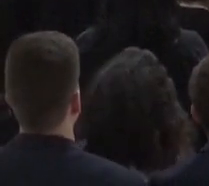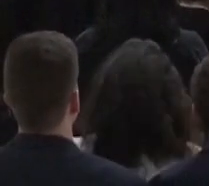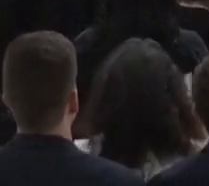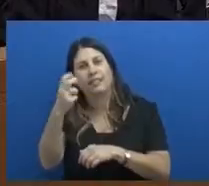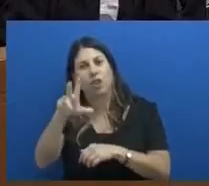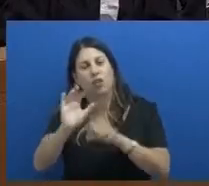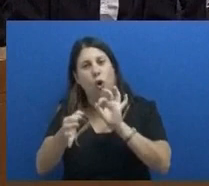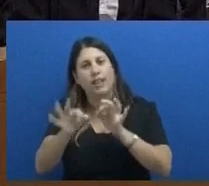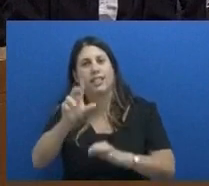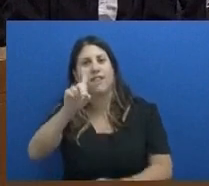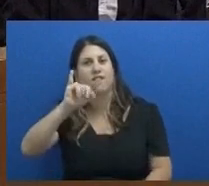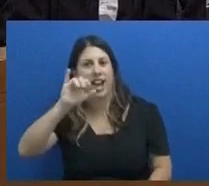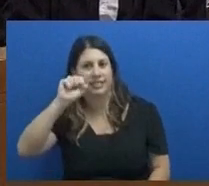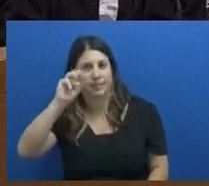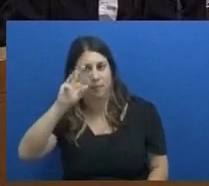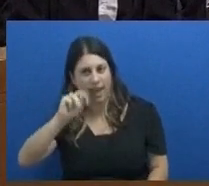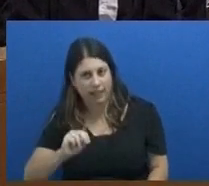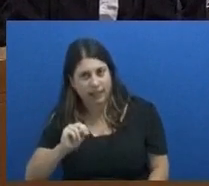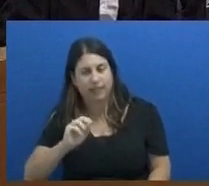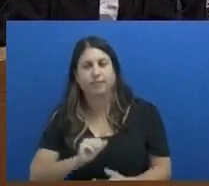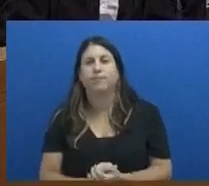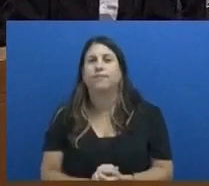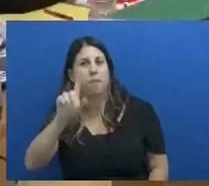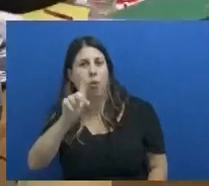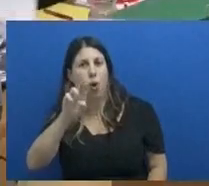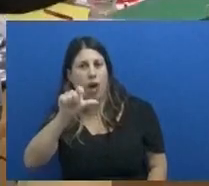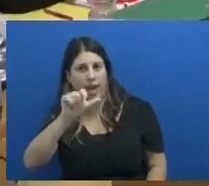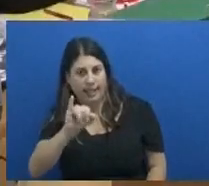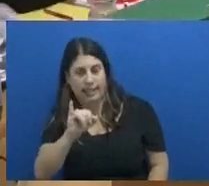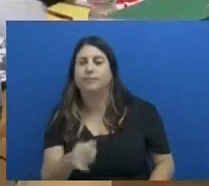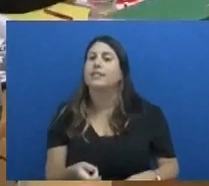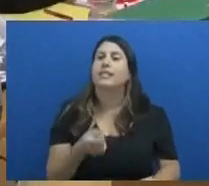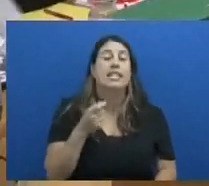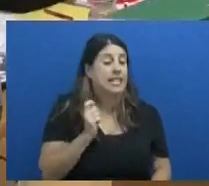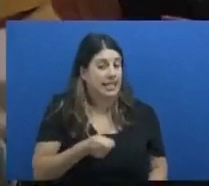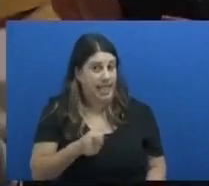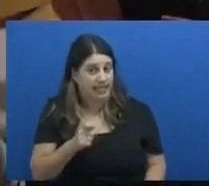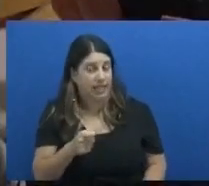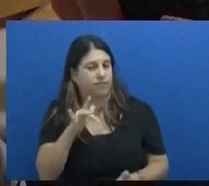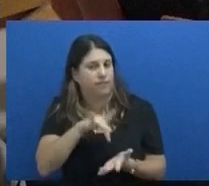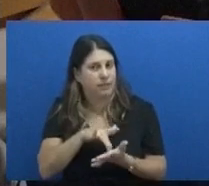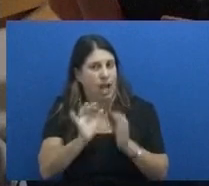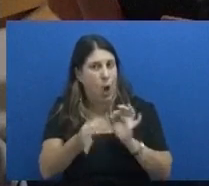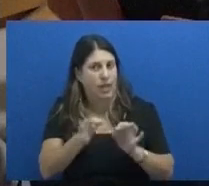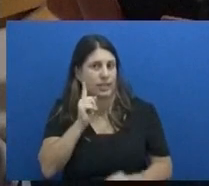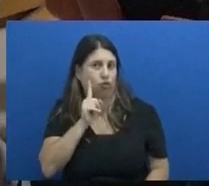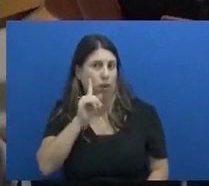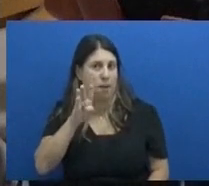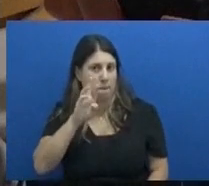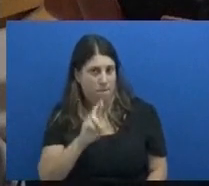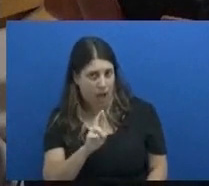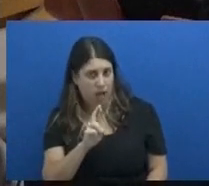restringe os seus próprios poderes. Pela primeira vez, um painel de 15 juízes reuniu-se para discutir 8 recursos